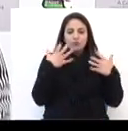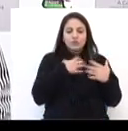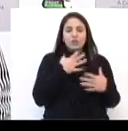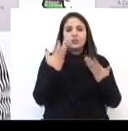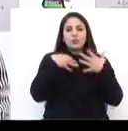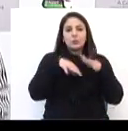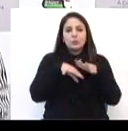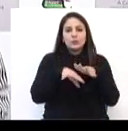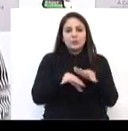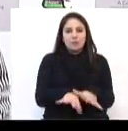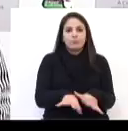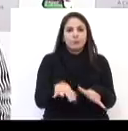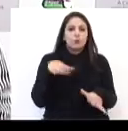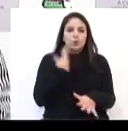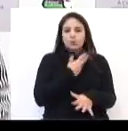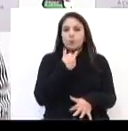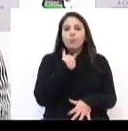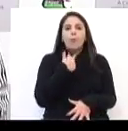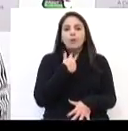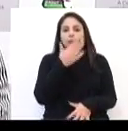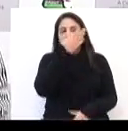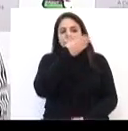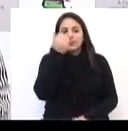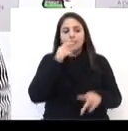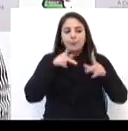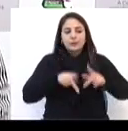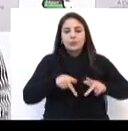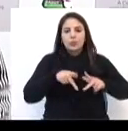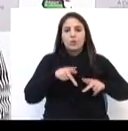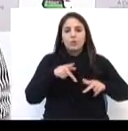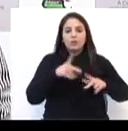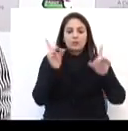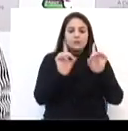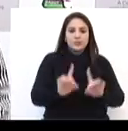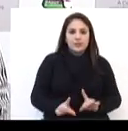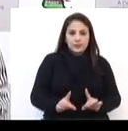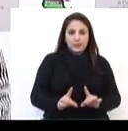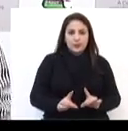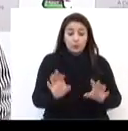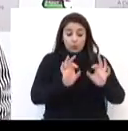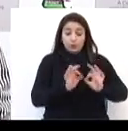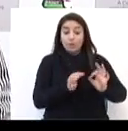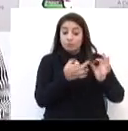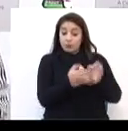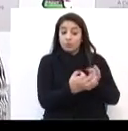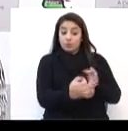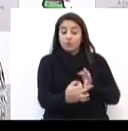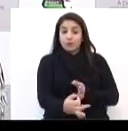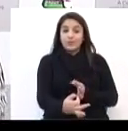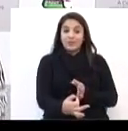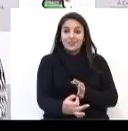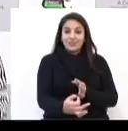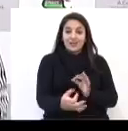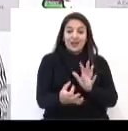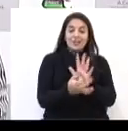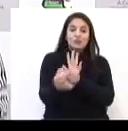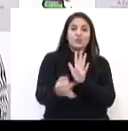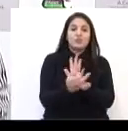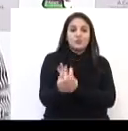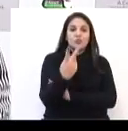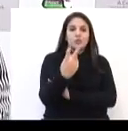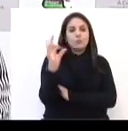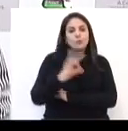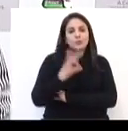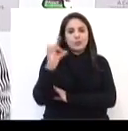esquecer também das pessoas com deficiência. Então, o programa deu certo, deu certo. Então agora a sugestão é que 2% das bicicletas